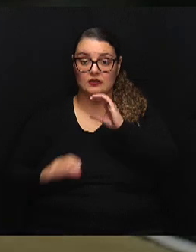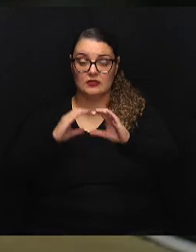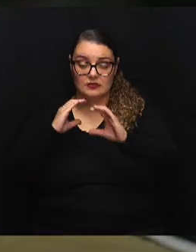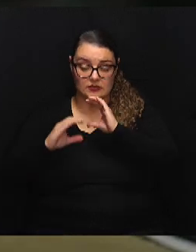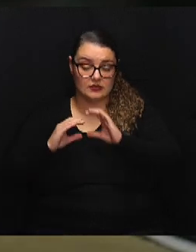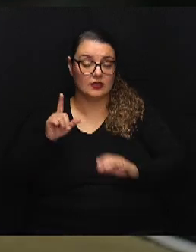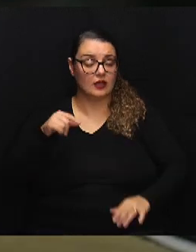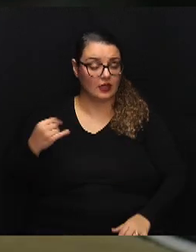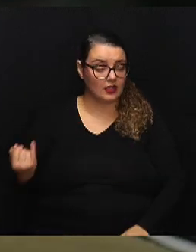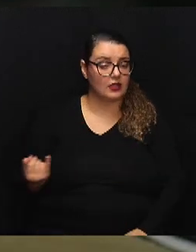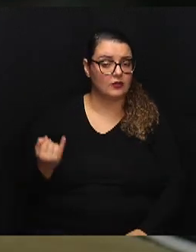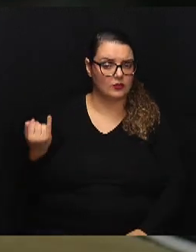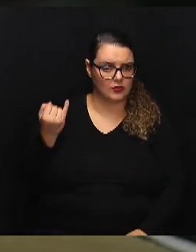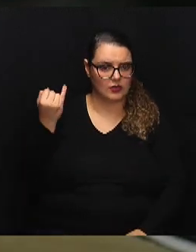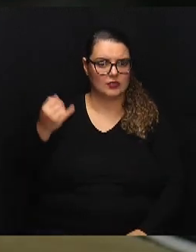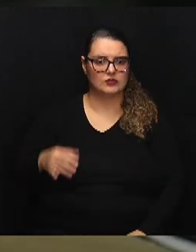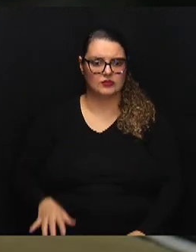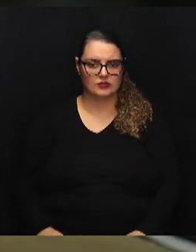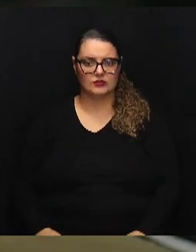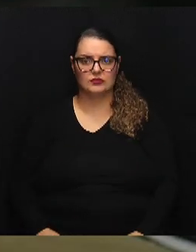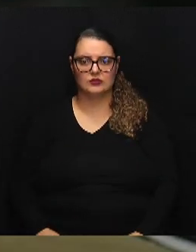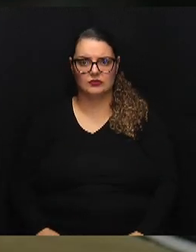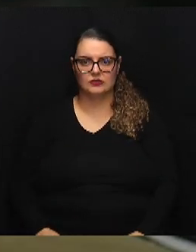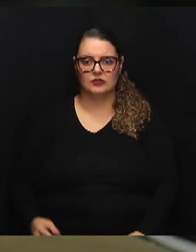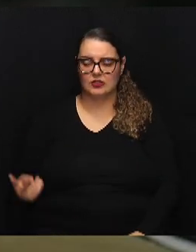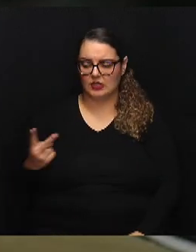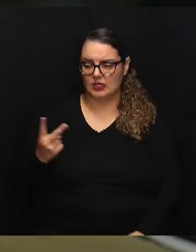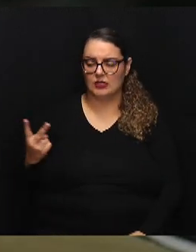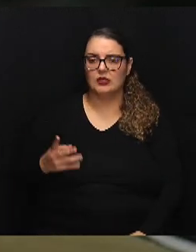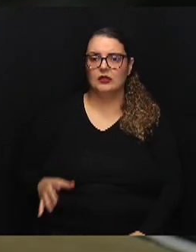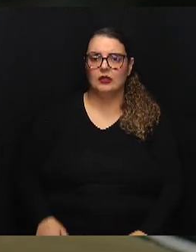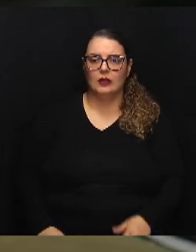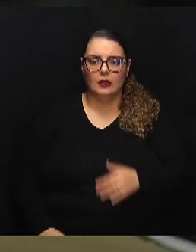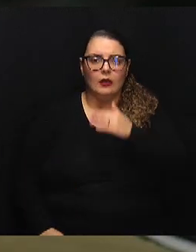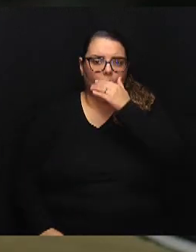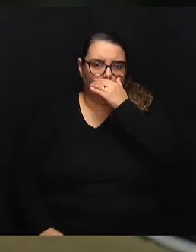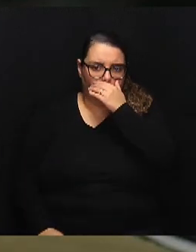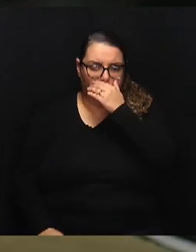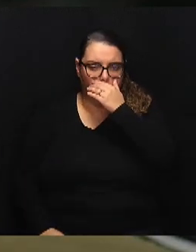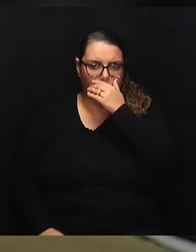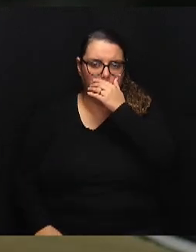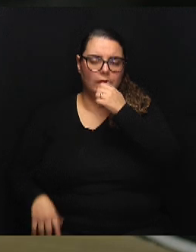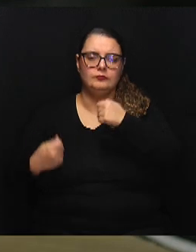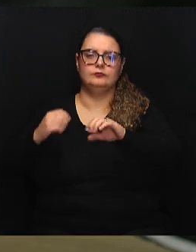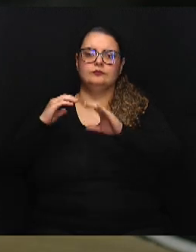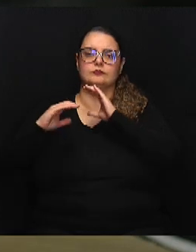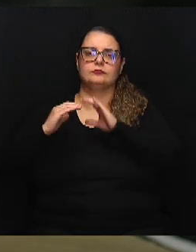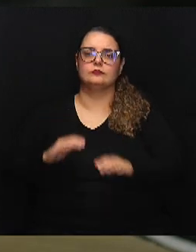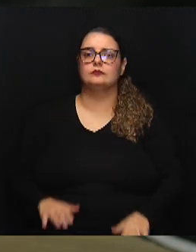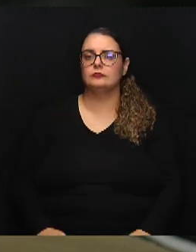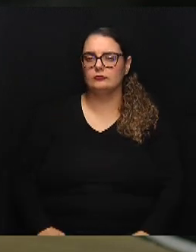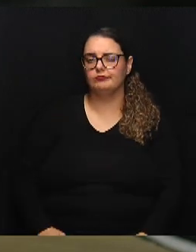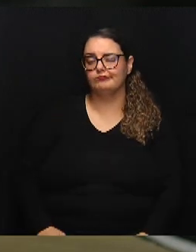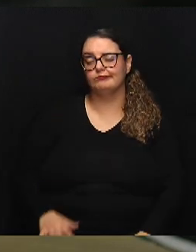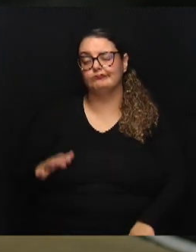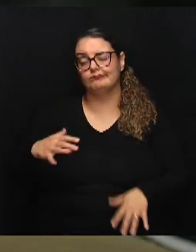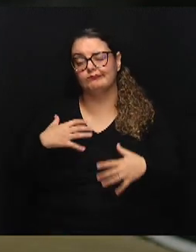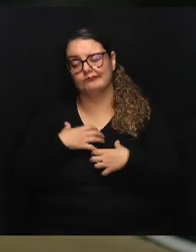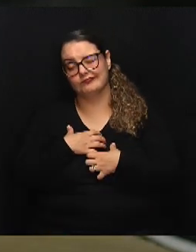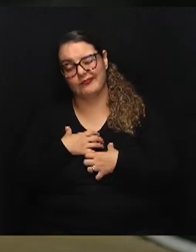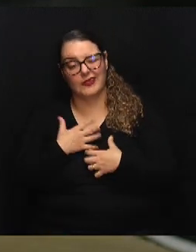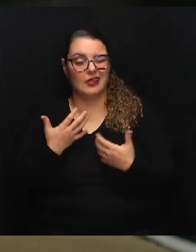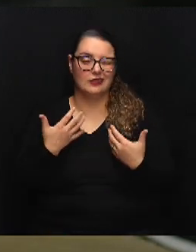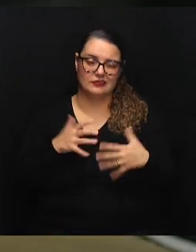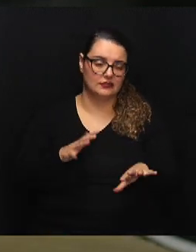A comunicação com o casal, entre o casal. E precisa ter comunicação, sim, por mais que às vezes doa, você não queira falar,